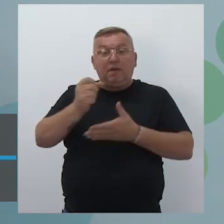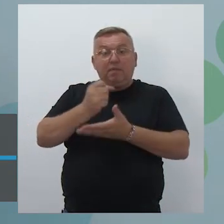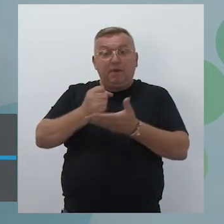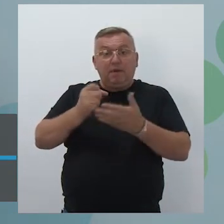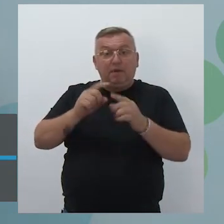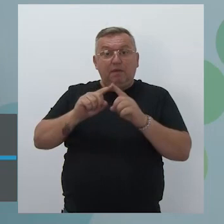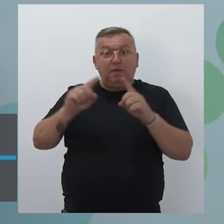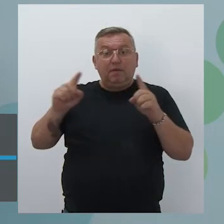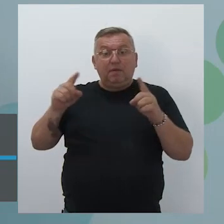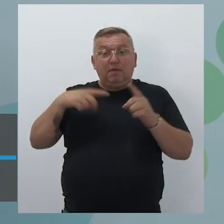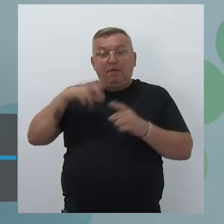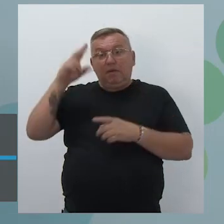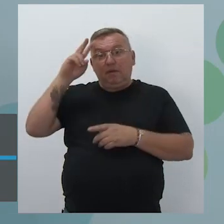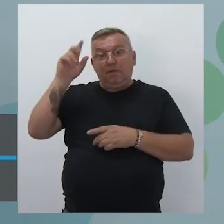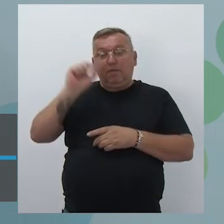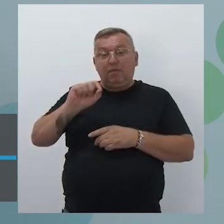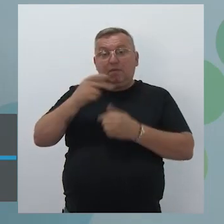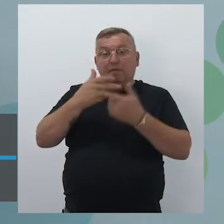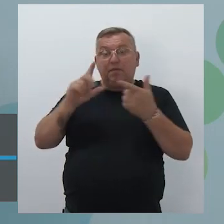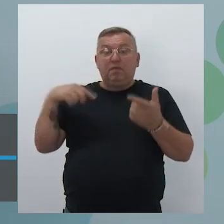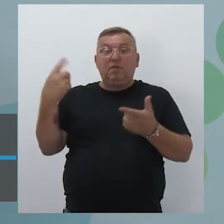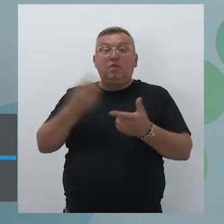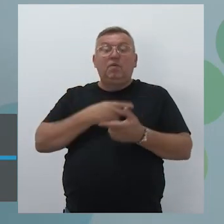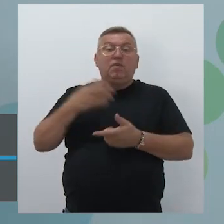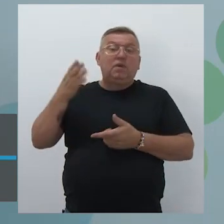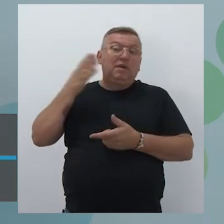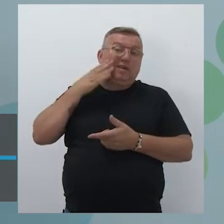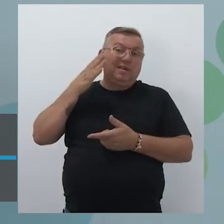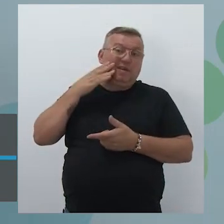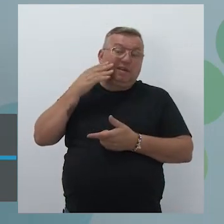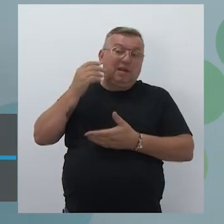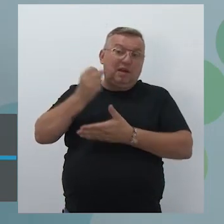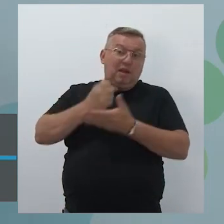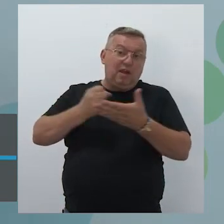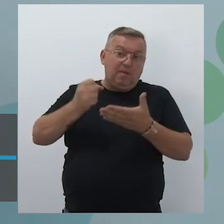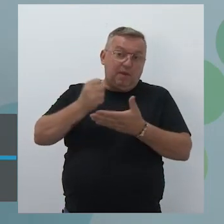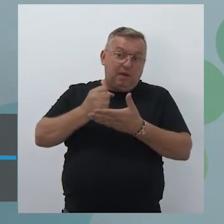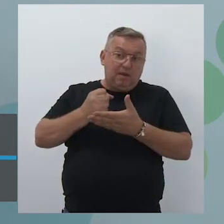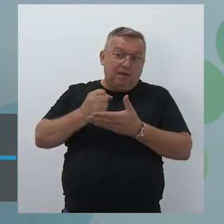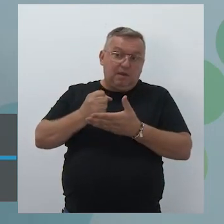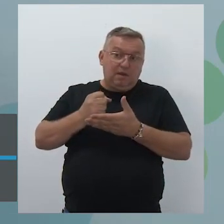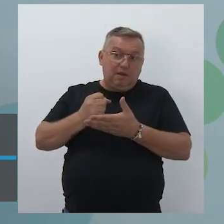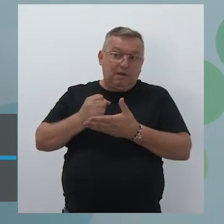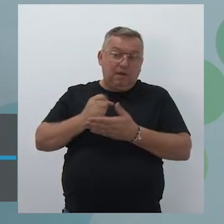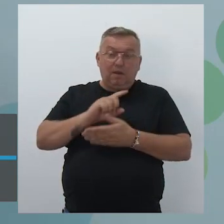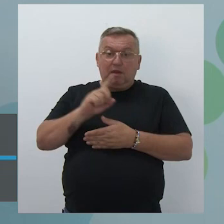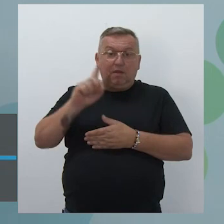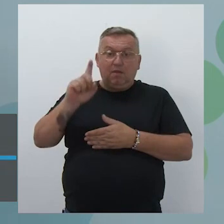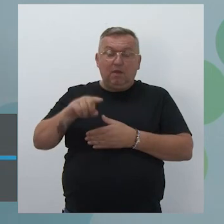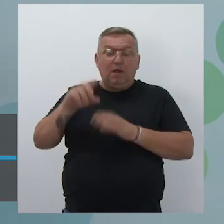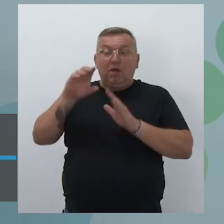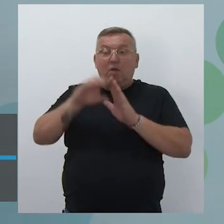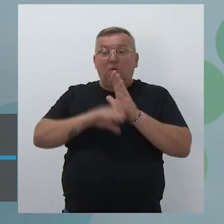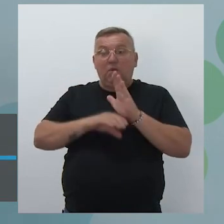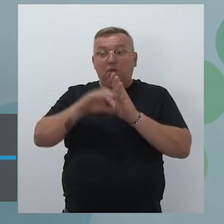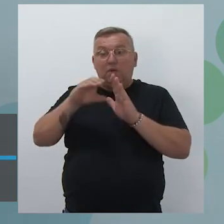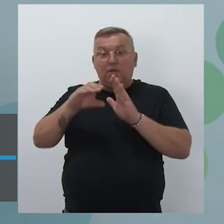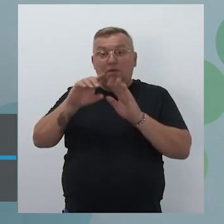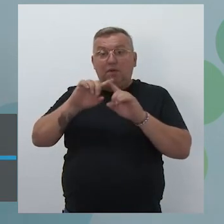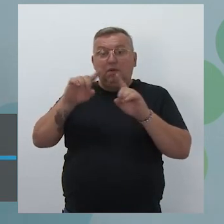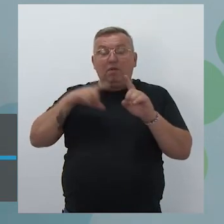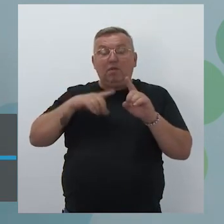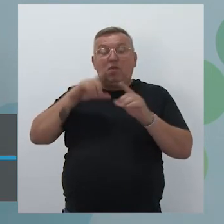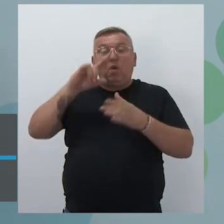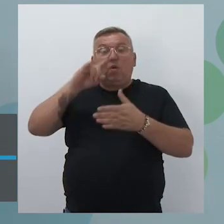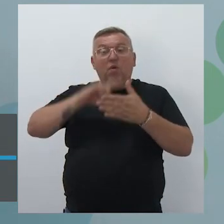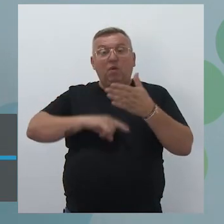Mas, reiterando algo que todos nós já sabemos, a Base Nacional Comum Curricular não é currículo. Ela é só um